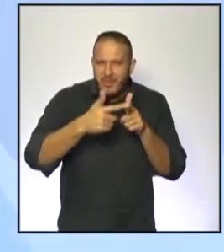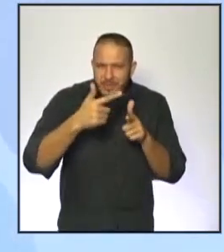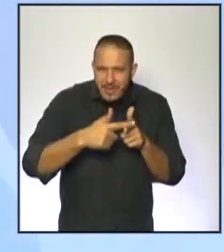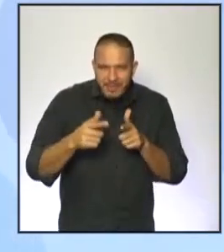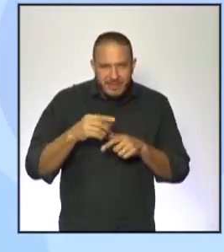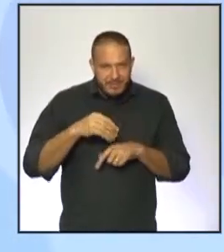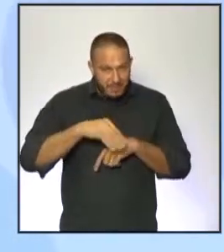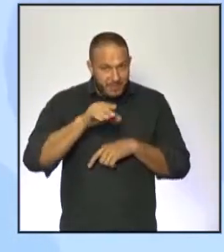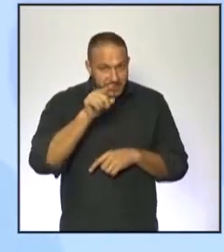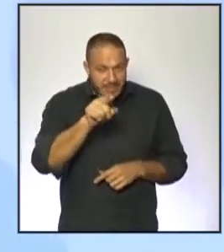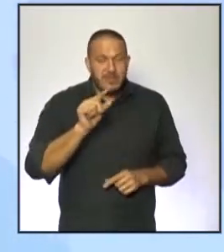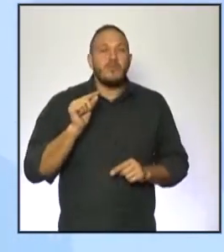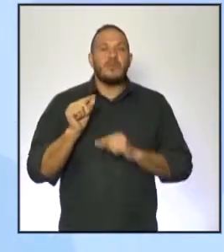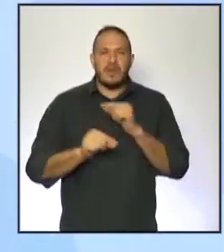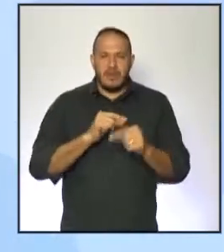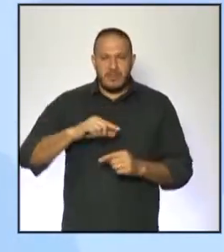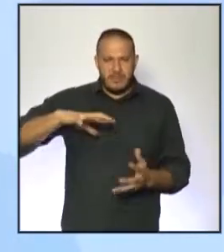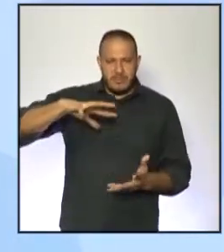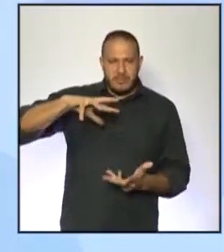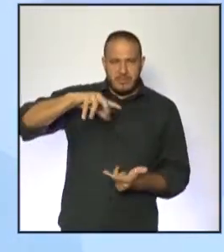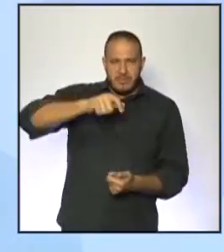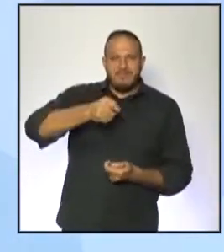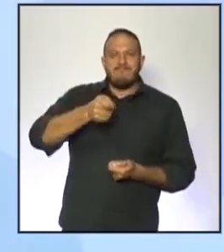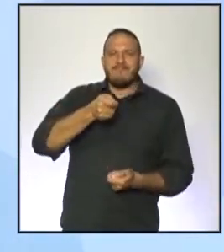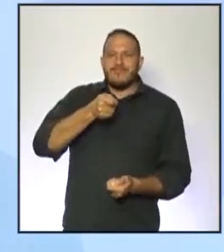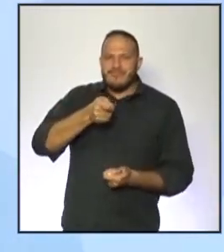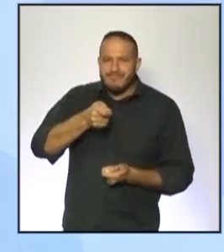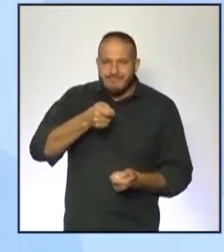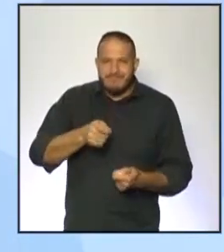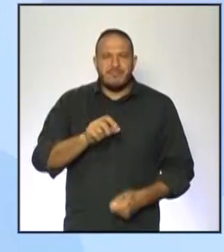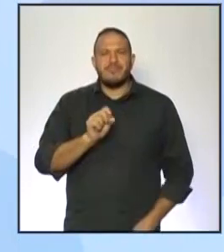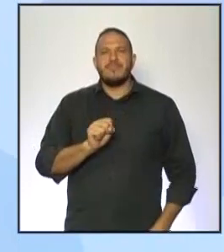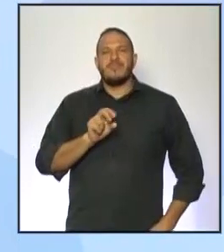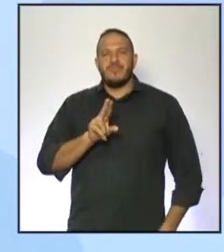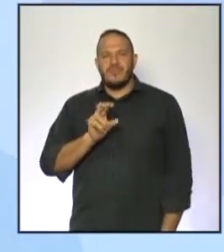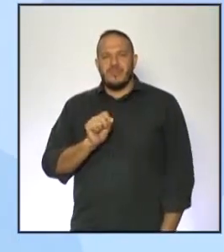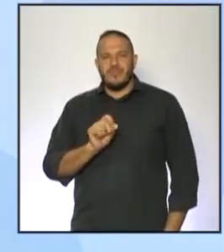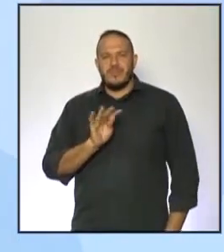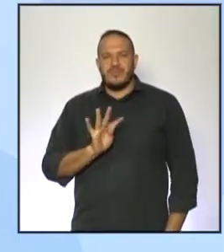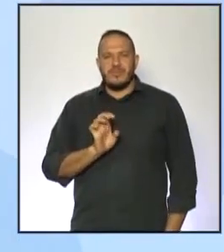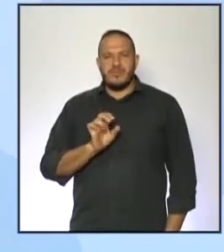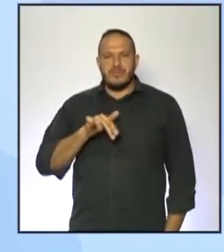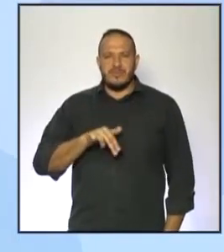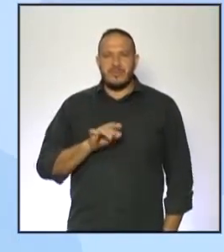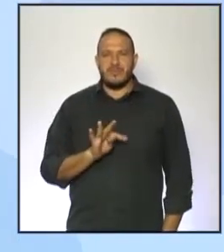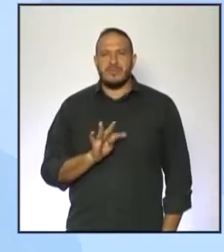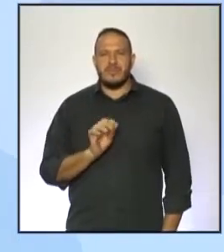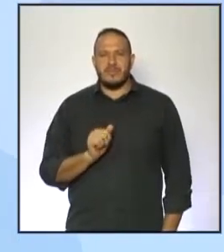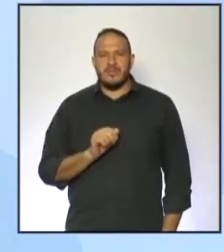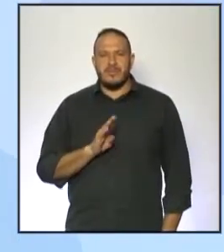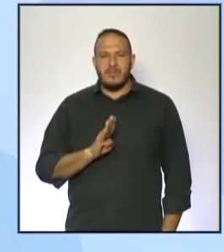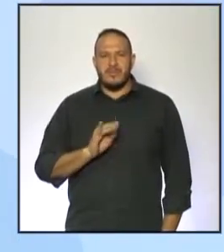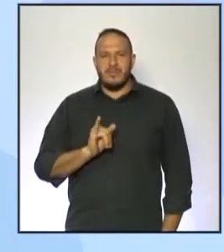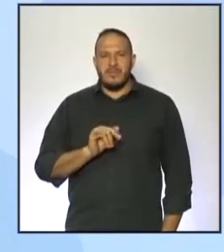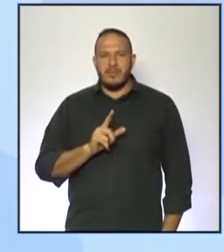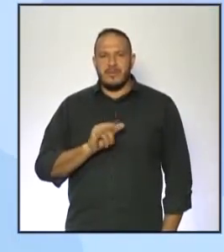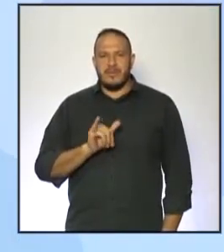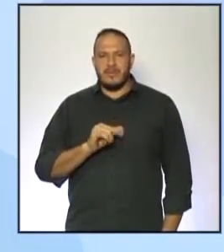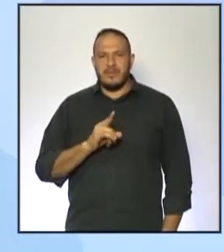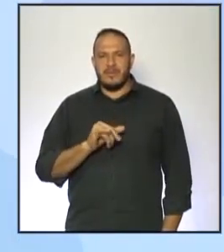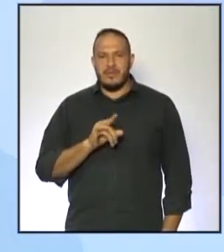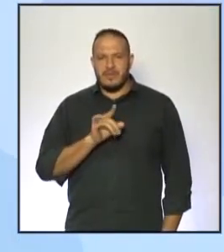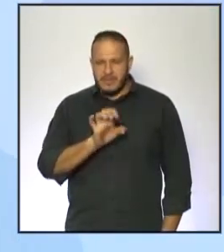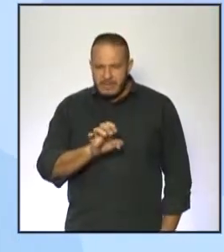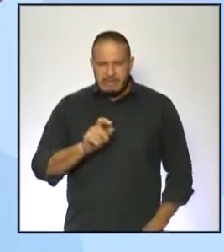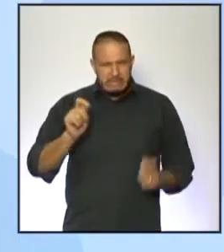questão da sustentabilidade. Será que é possível unir criatividade com